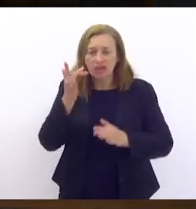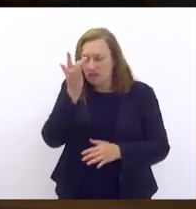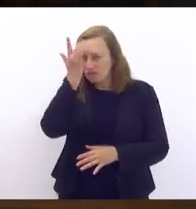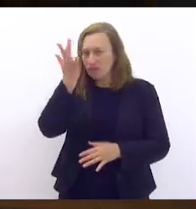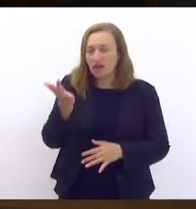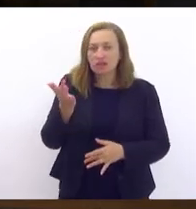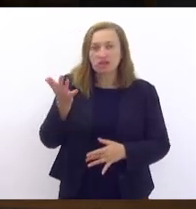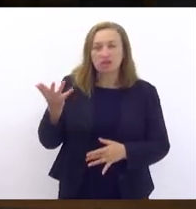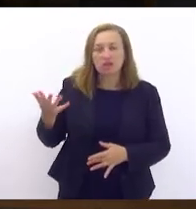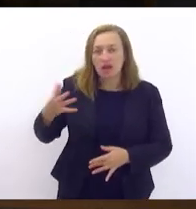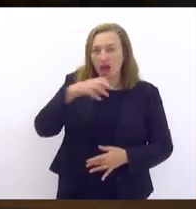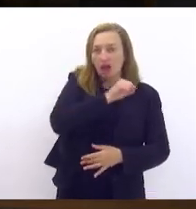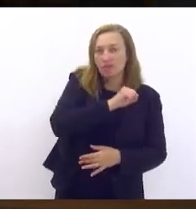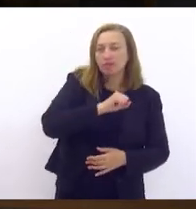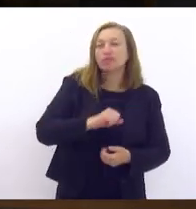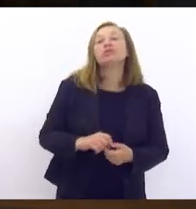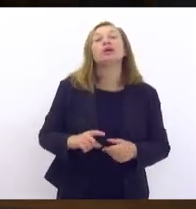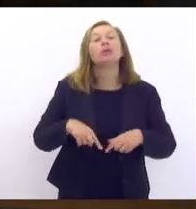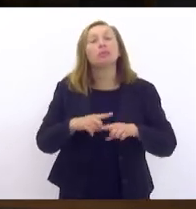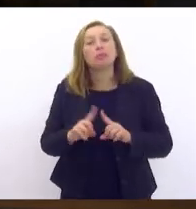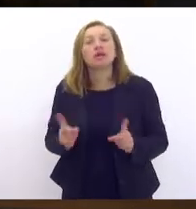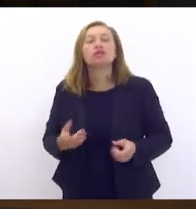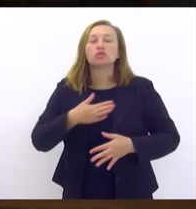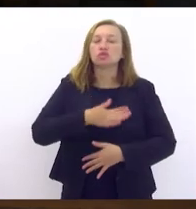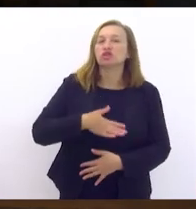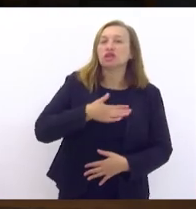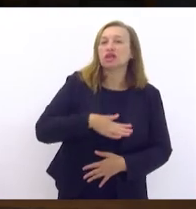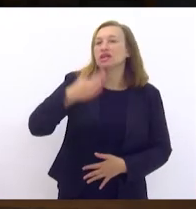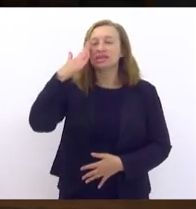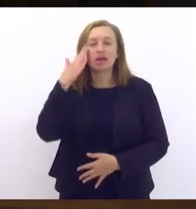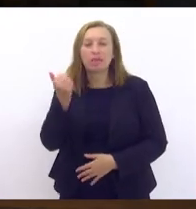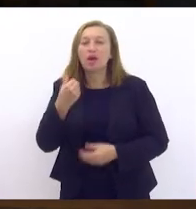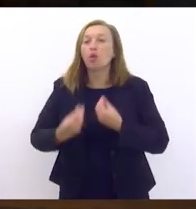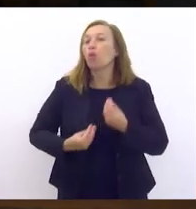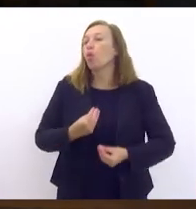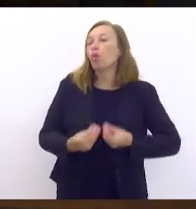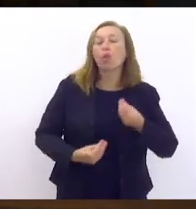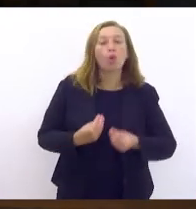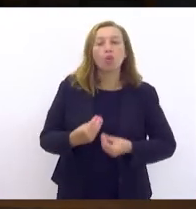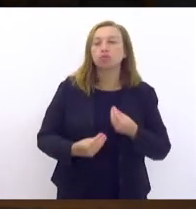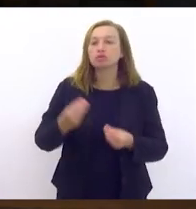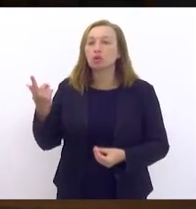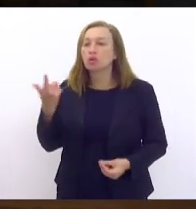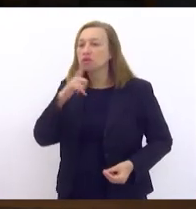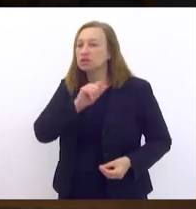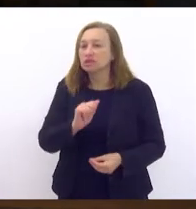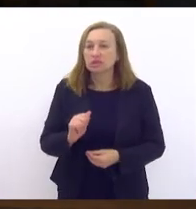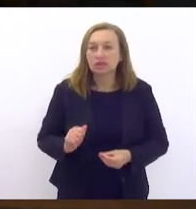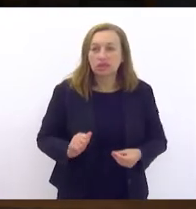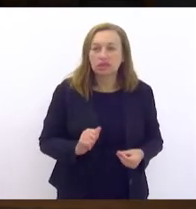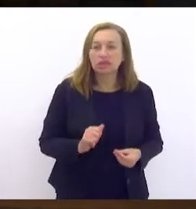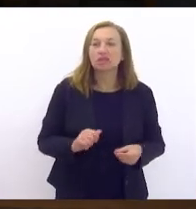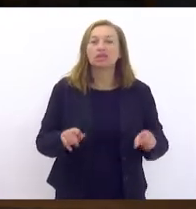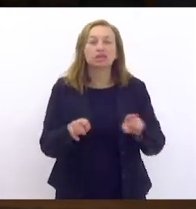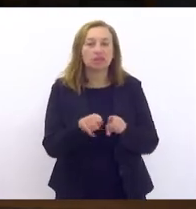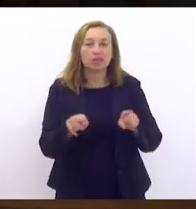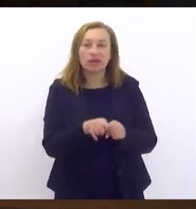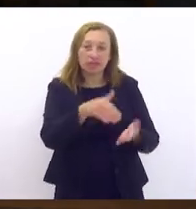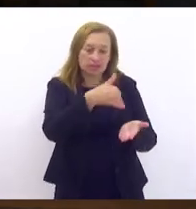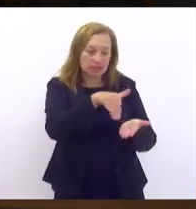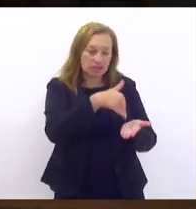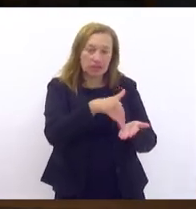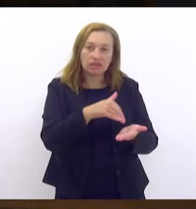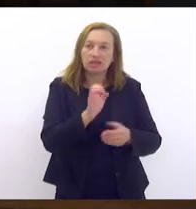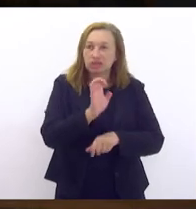potencial né mas aí eu gostaria de saber assim de que forma a gente consegue E aí fica também para Secretaria